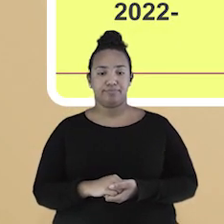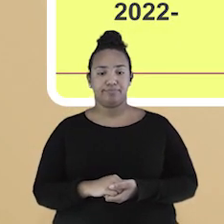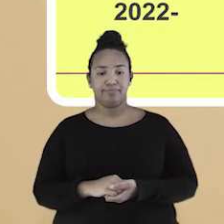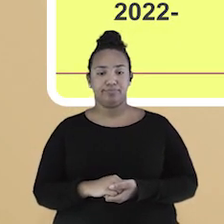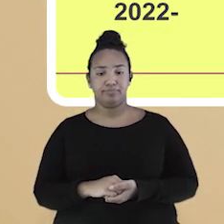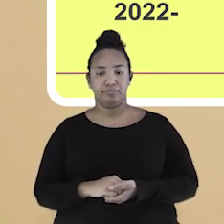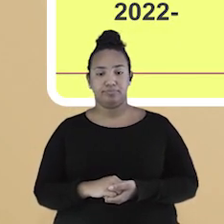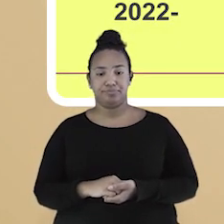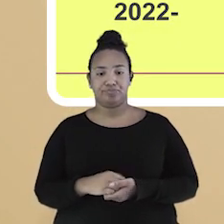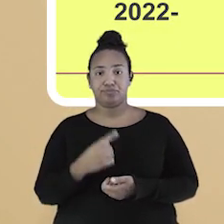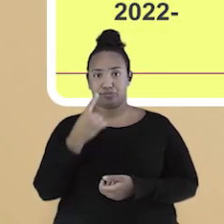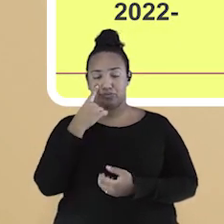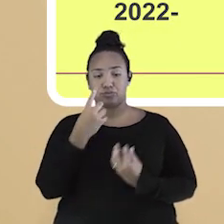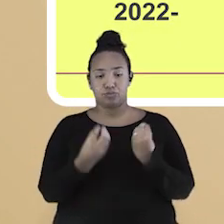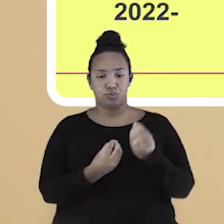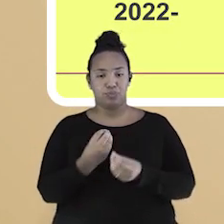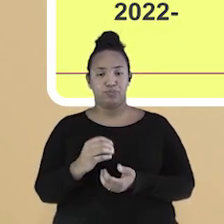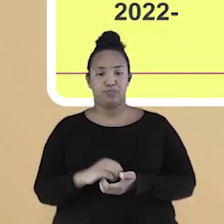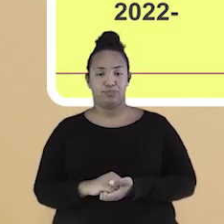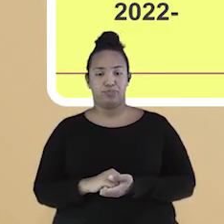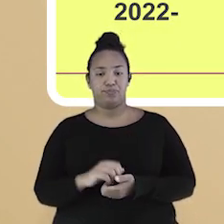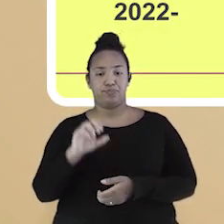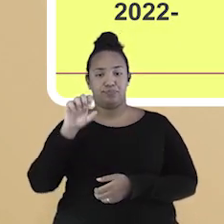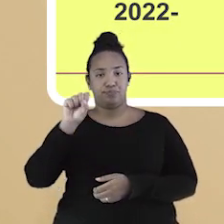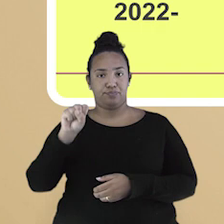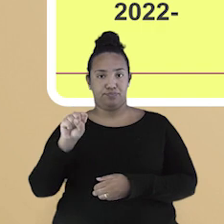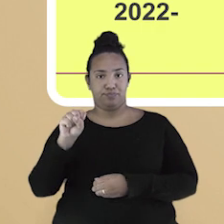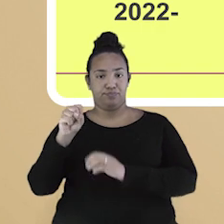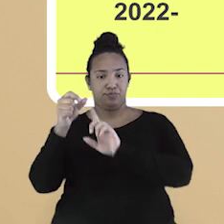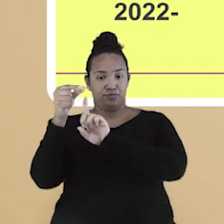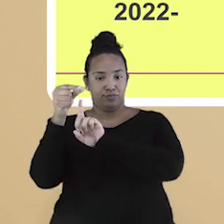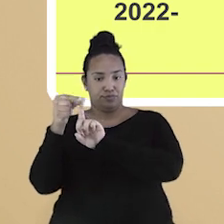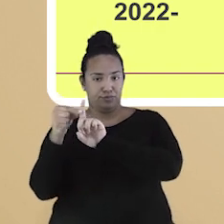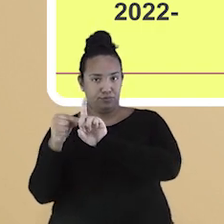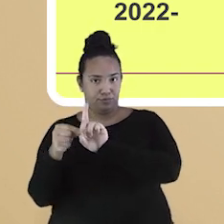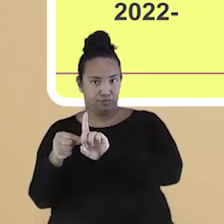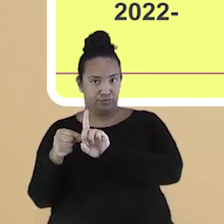Então, vai ficar assim. 8,